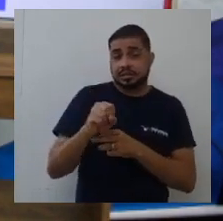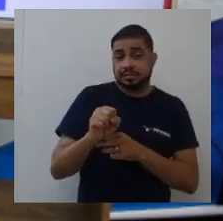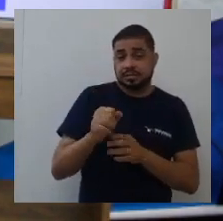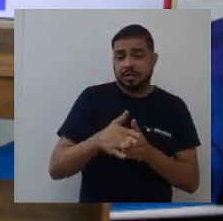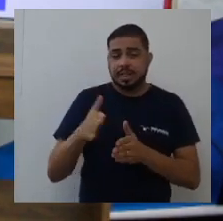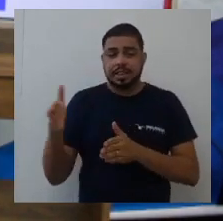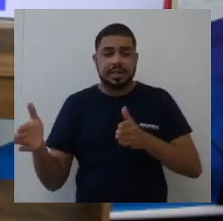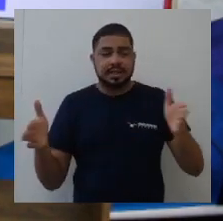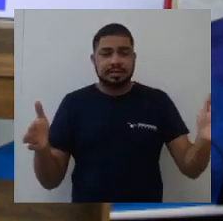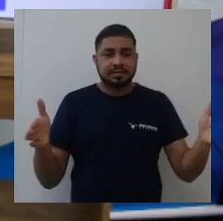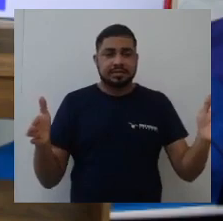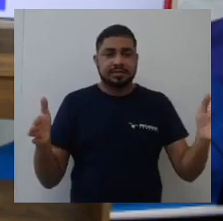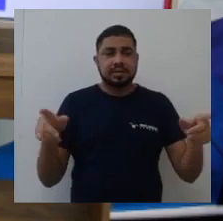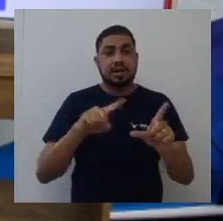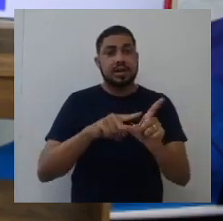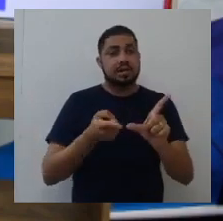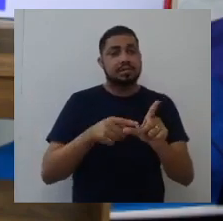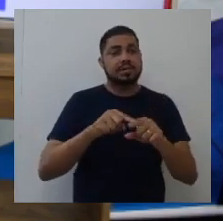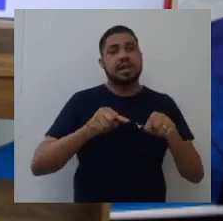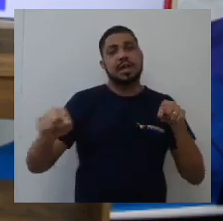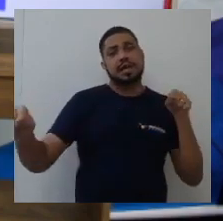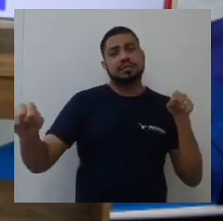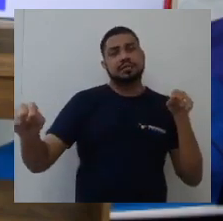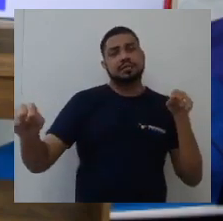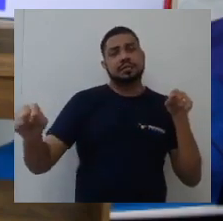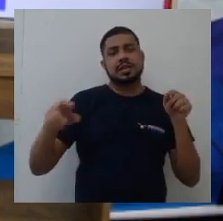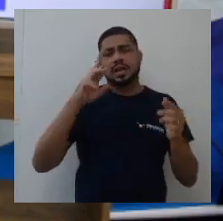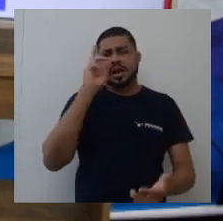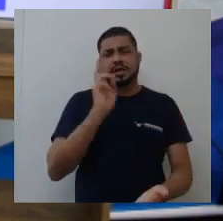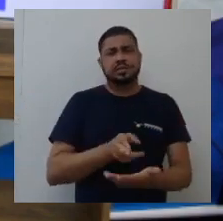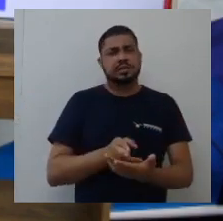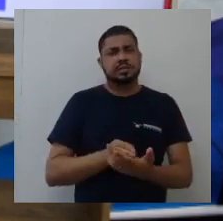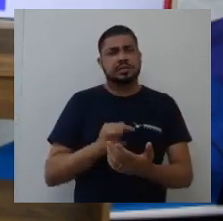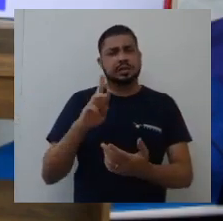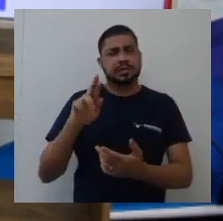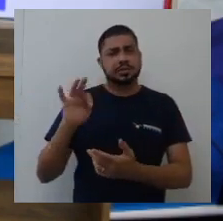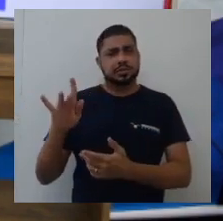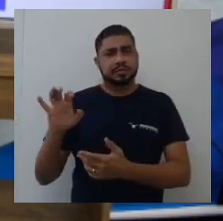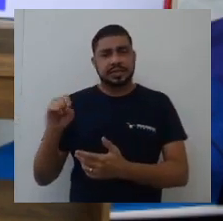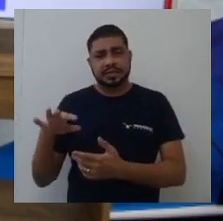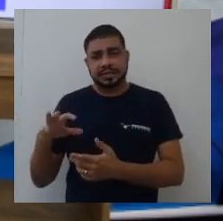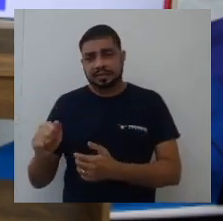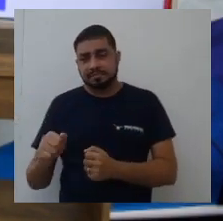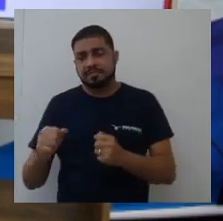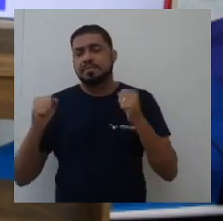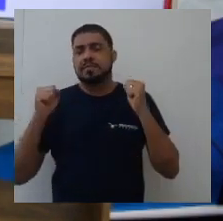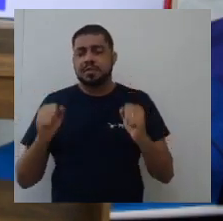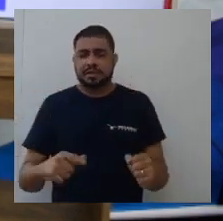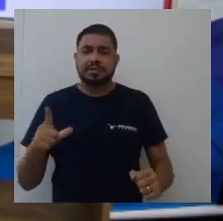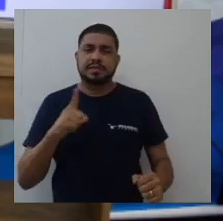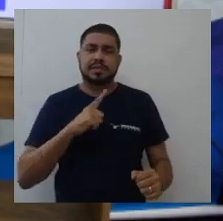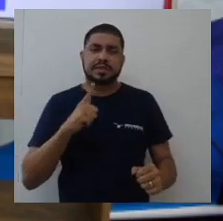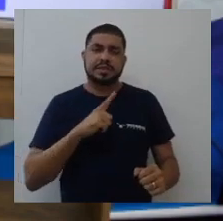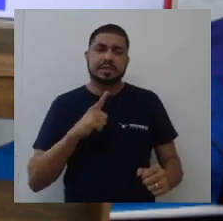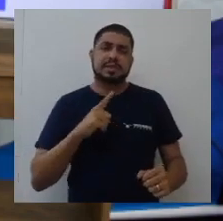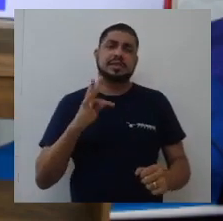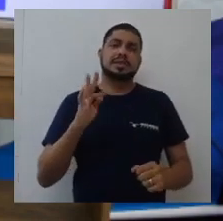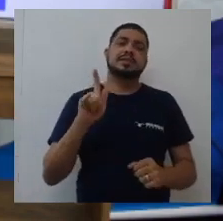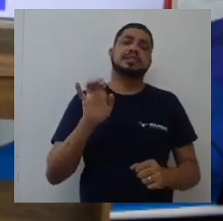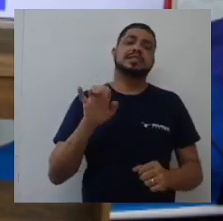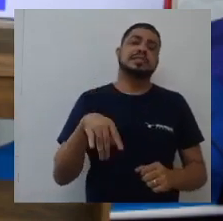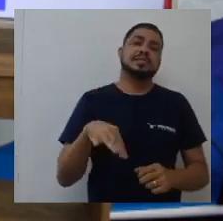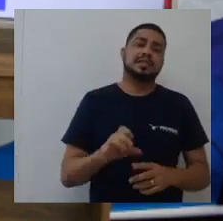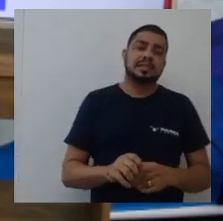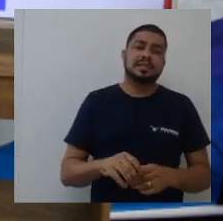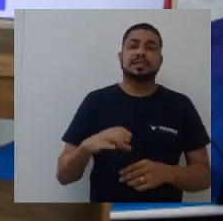os lados que o ângulo reto formarão. Razões trigonométricas. Nele podemos ter. A tangente será